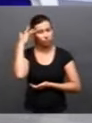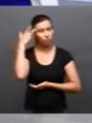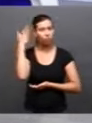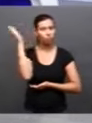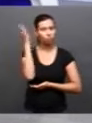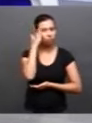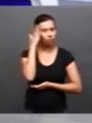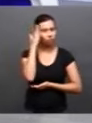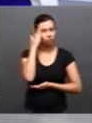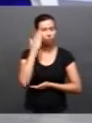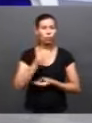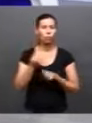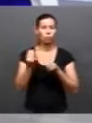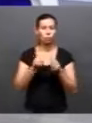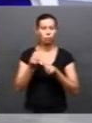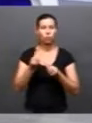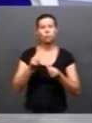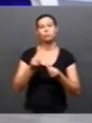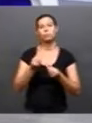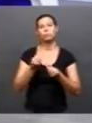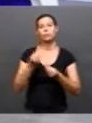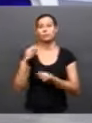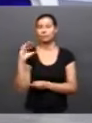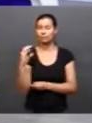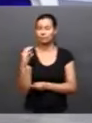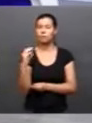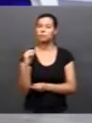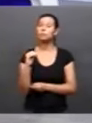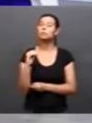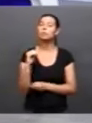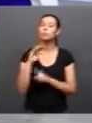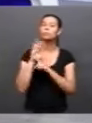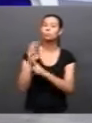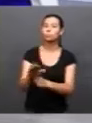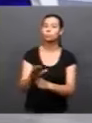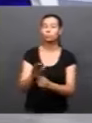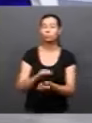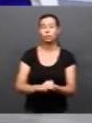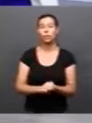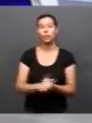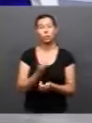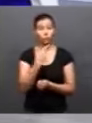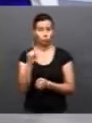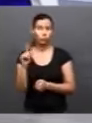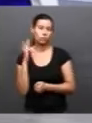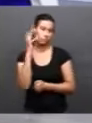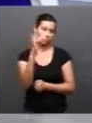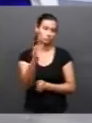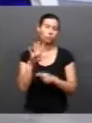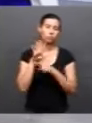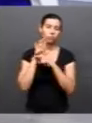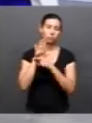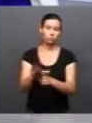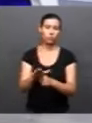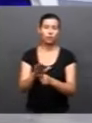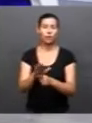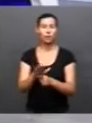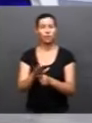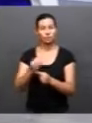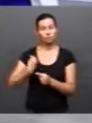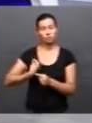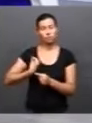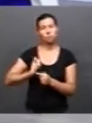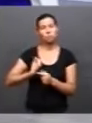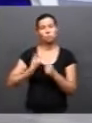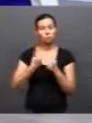o impacto positivo que esse tipo de coisa que nós acabamos de ver e outras que estão por vir na vida delas?